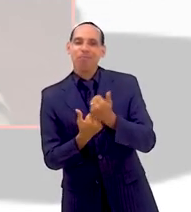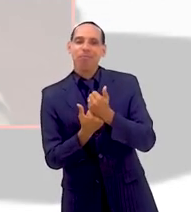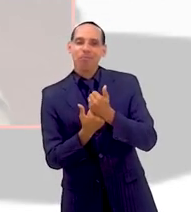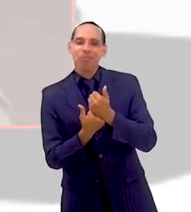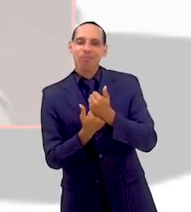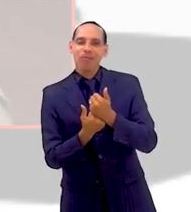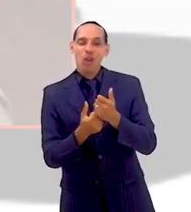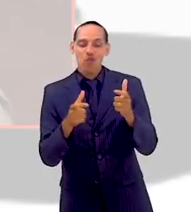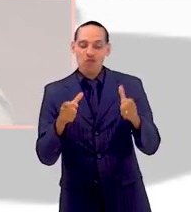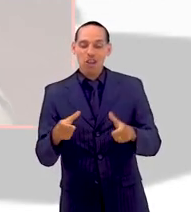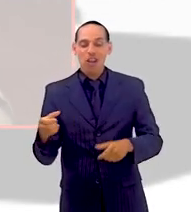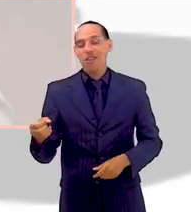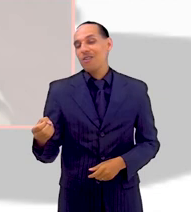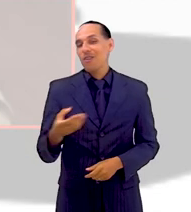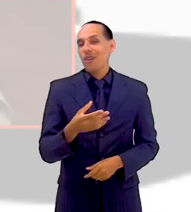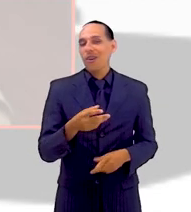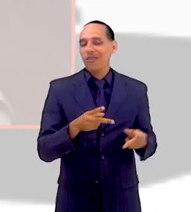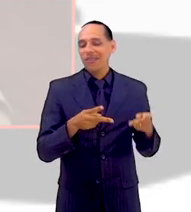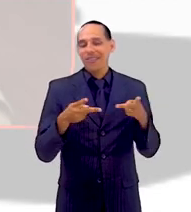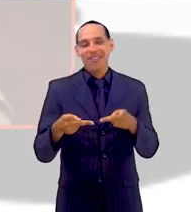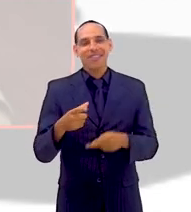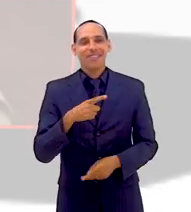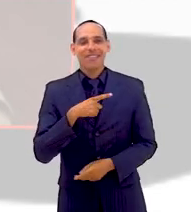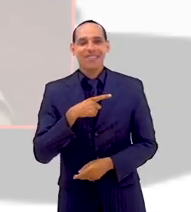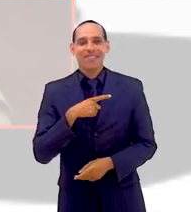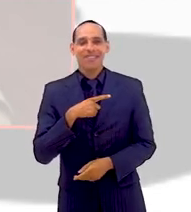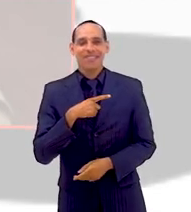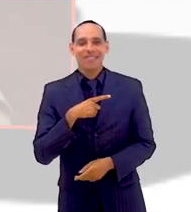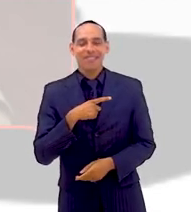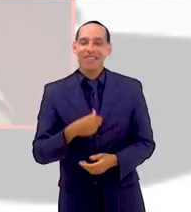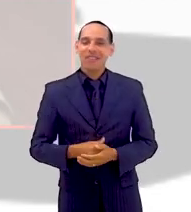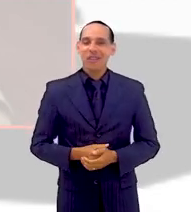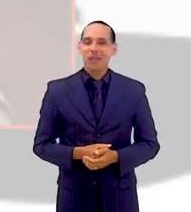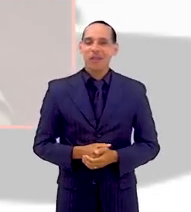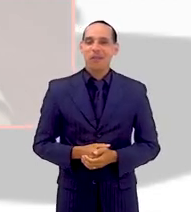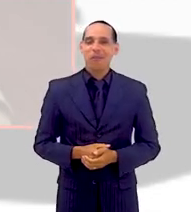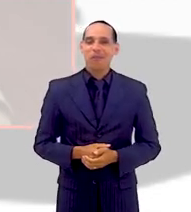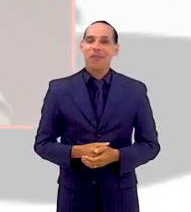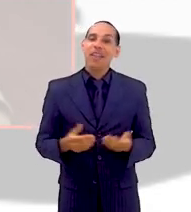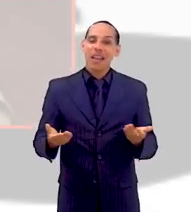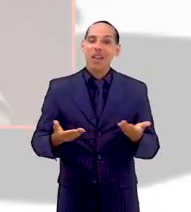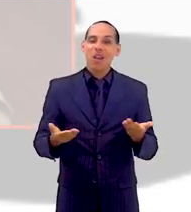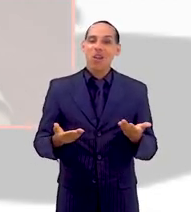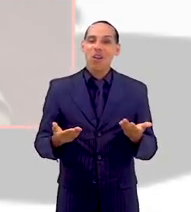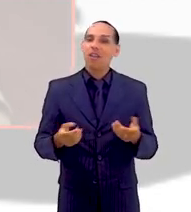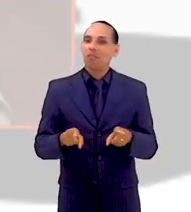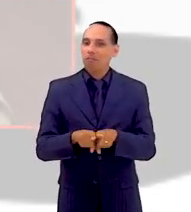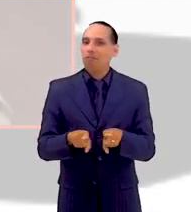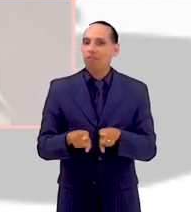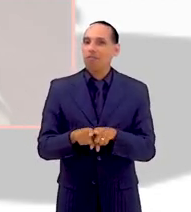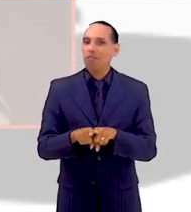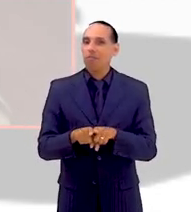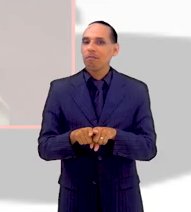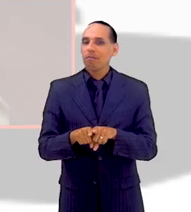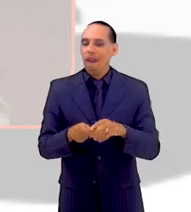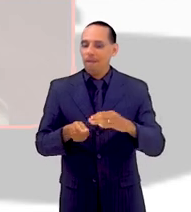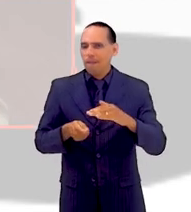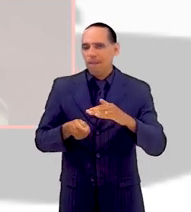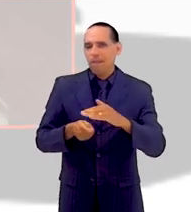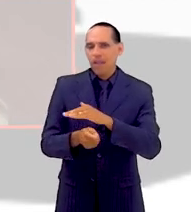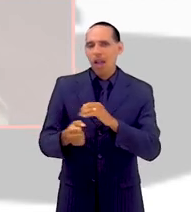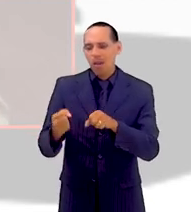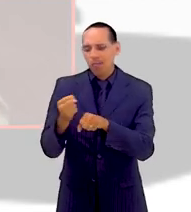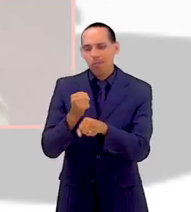novos destinos, que voltam a ser também descortinados. Eu acho que novos empreendimentos estão abrindo aí, em